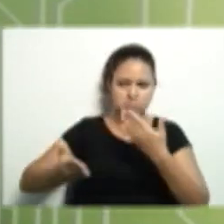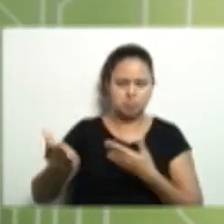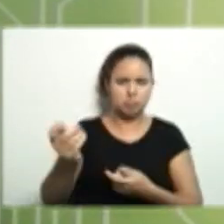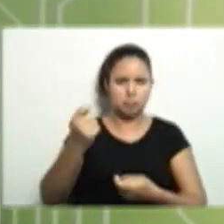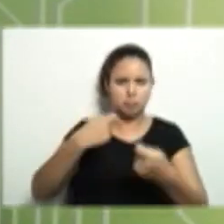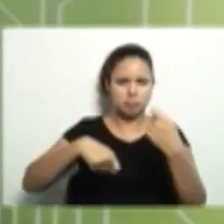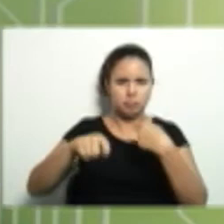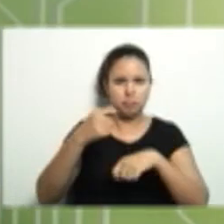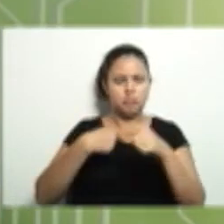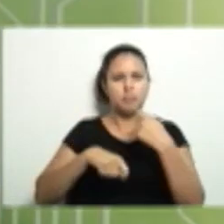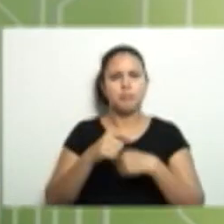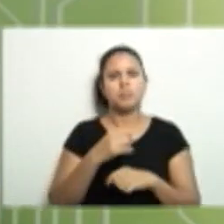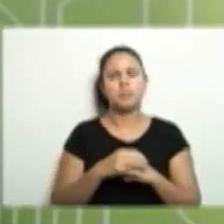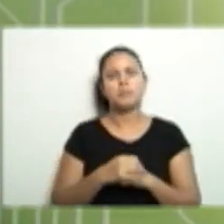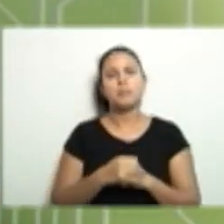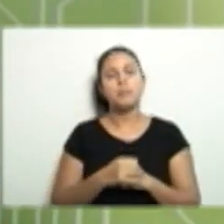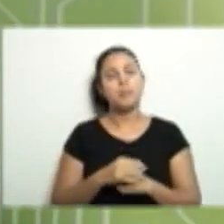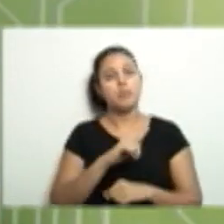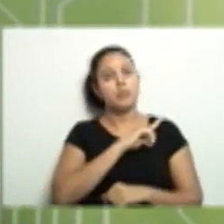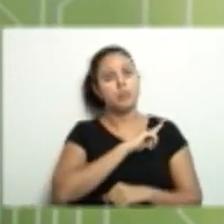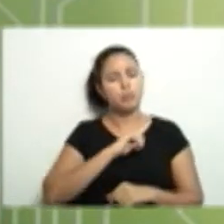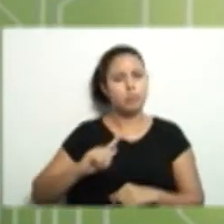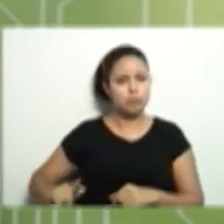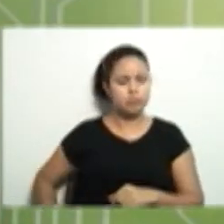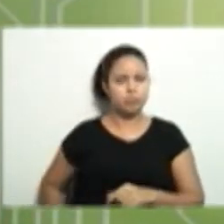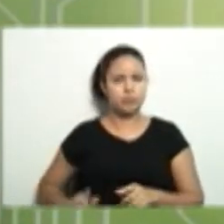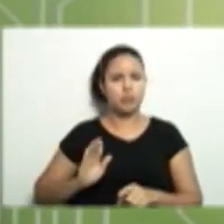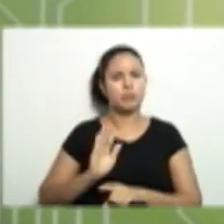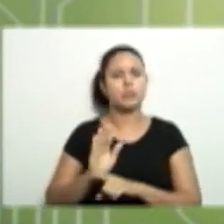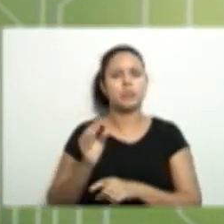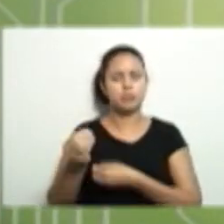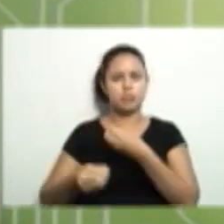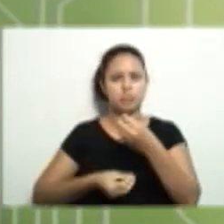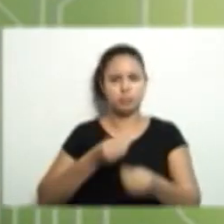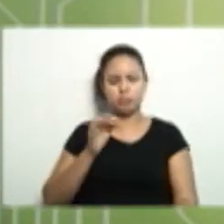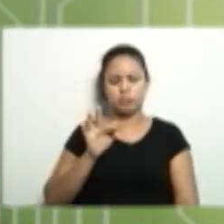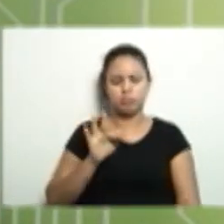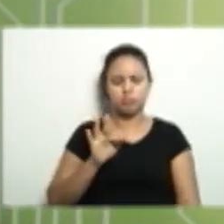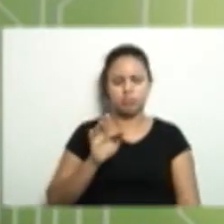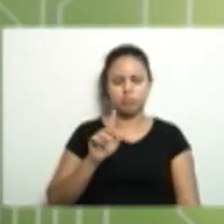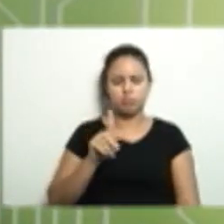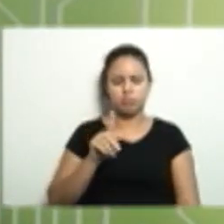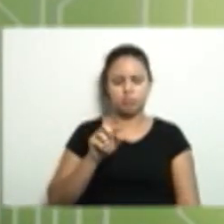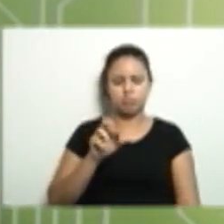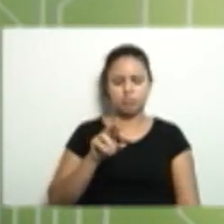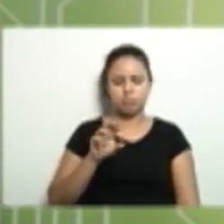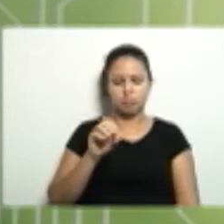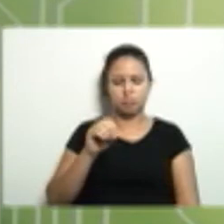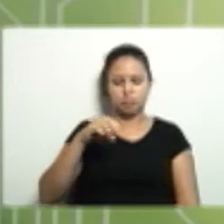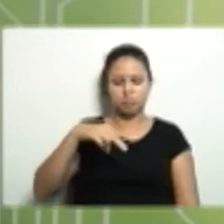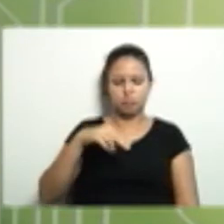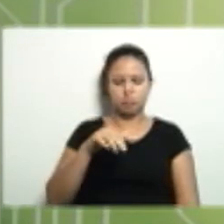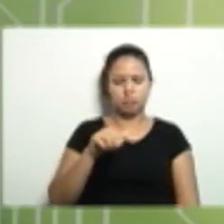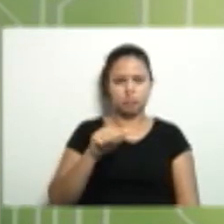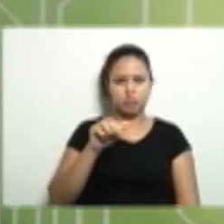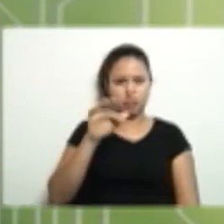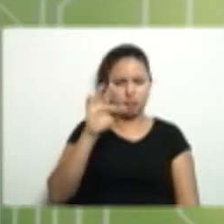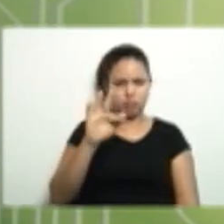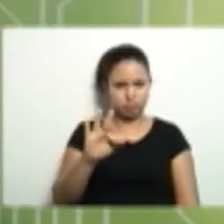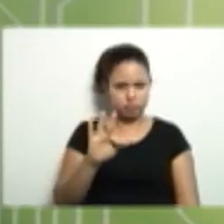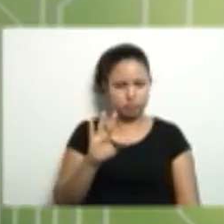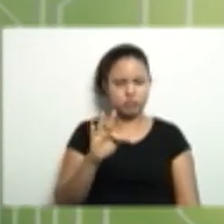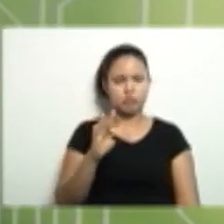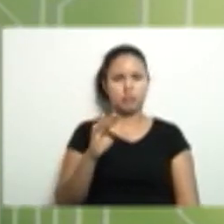como o Pronaf, eles vão estar aqui tentando fomentar esse tipo de agricultura familiar por essa série de argumentos que vão defender os